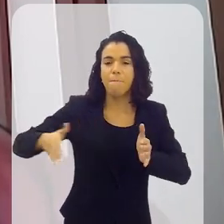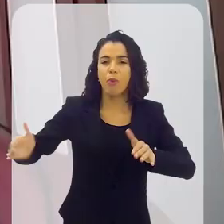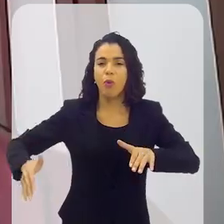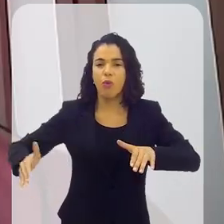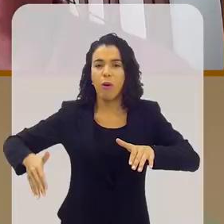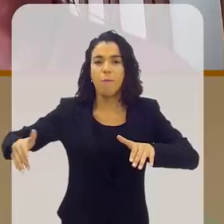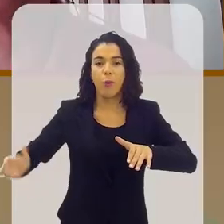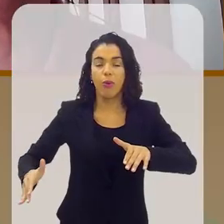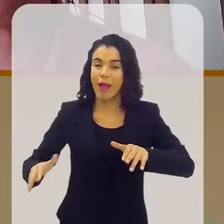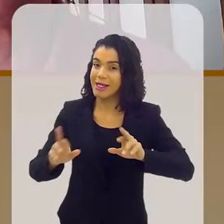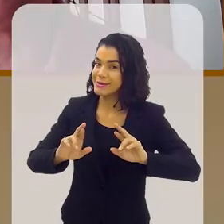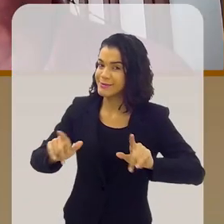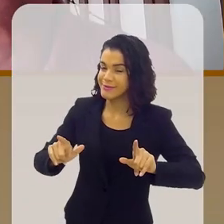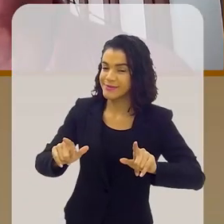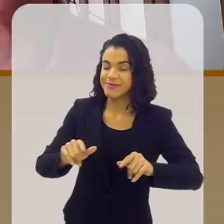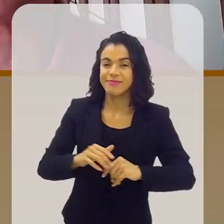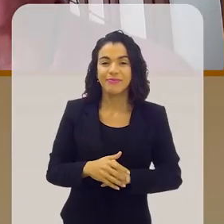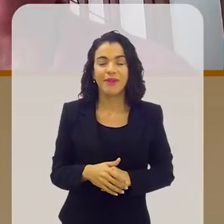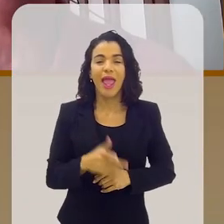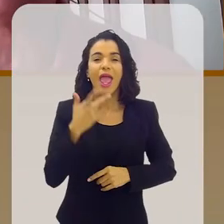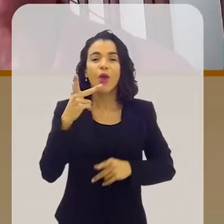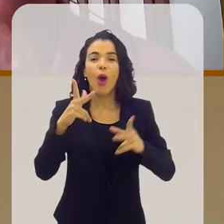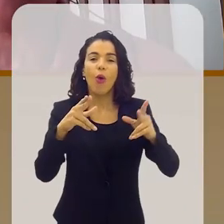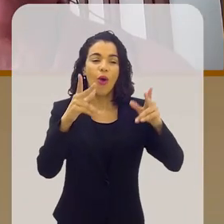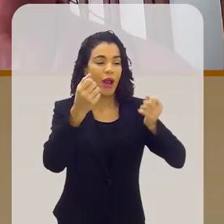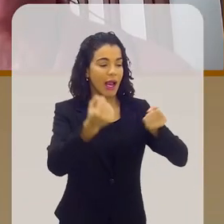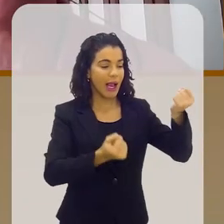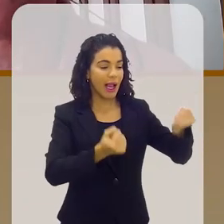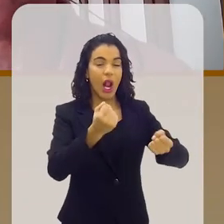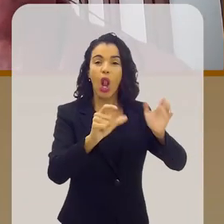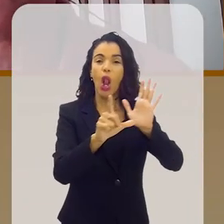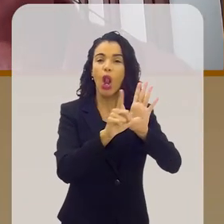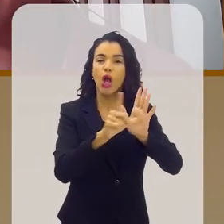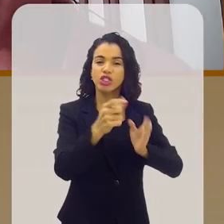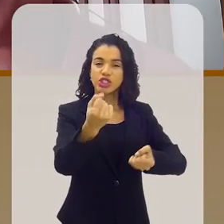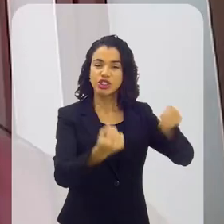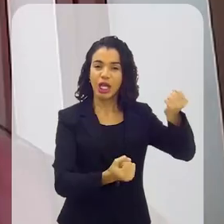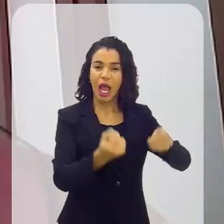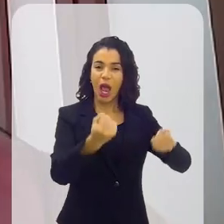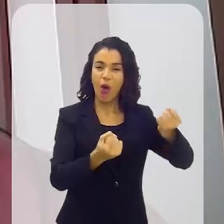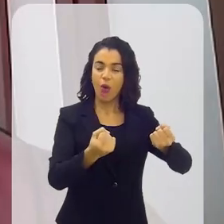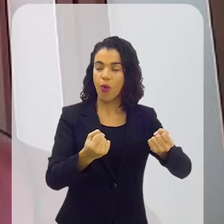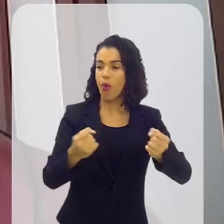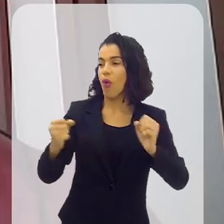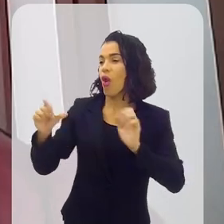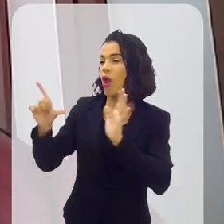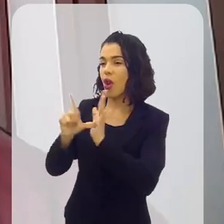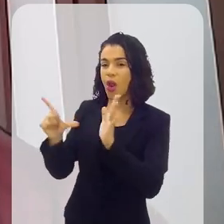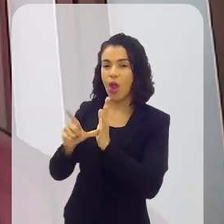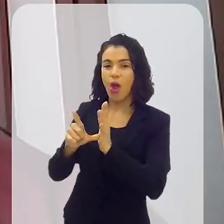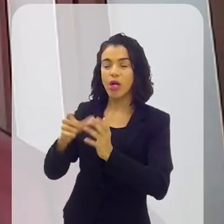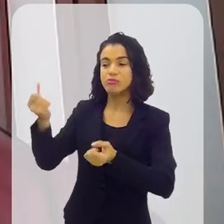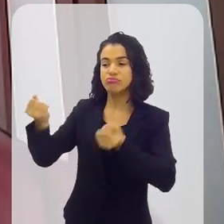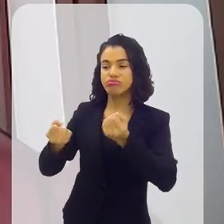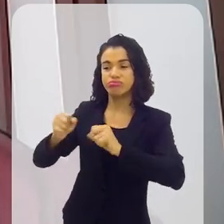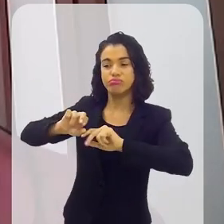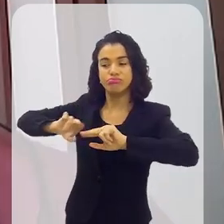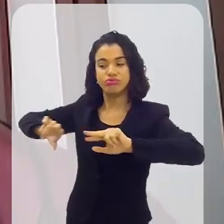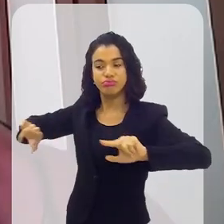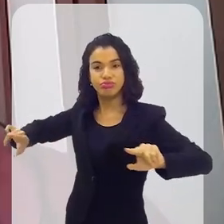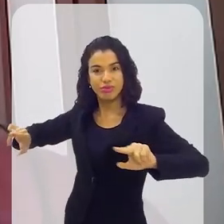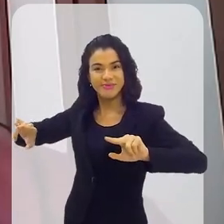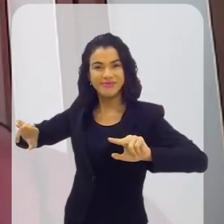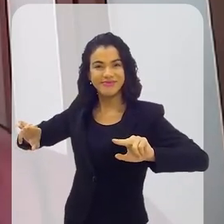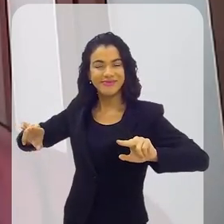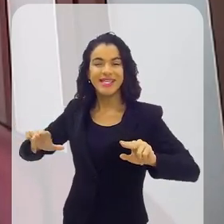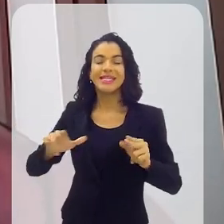mesma coisa. É igual você falar loja de carros e de automóveis. Como assim? Carro e automóvel, né? Mesma coisa.